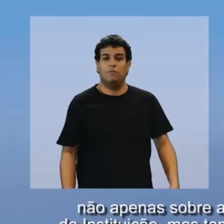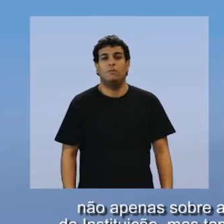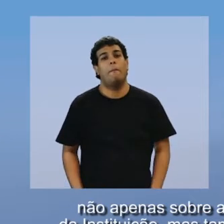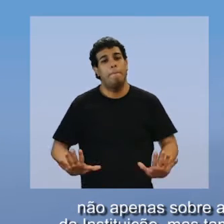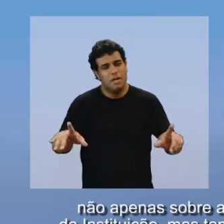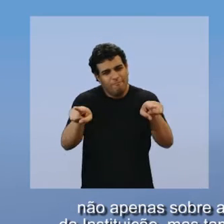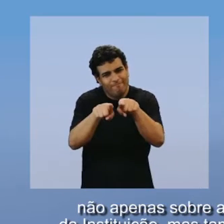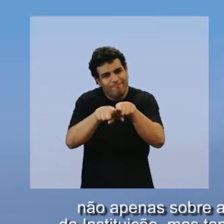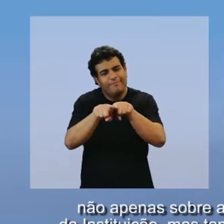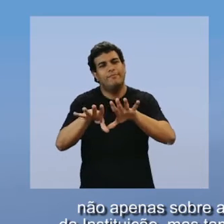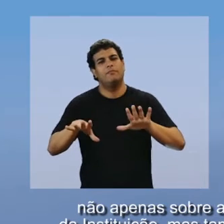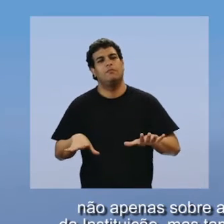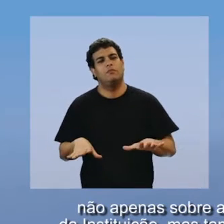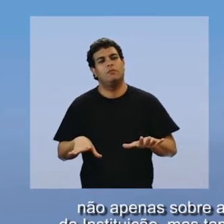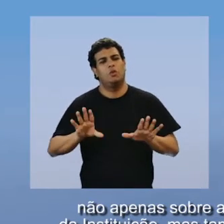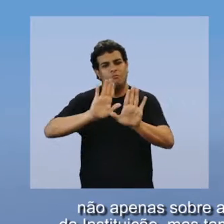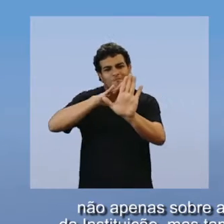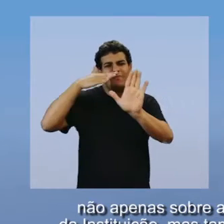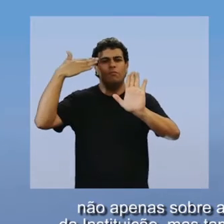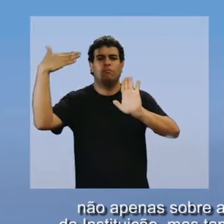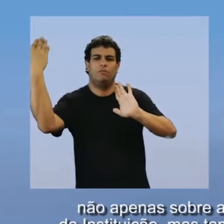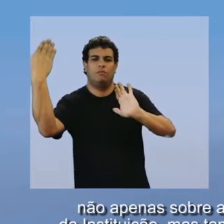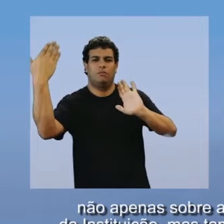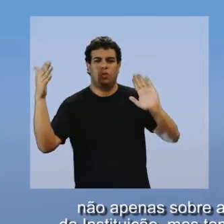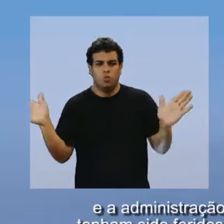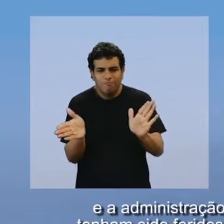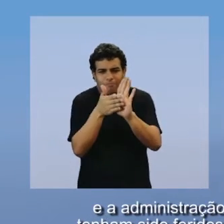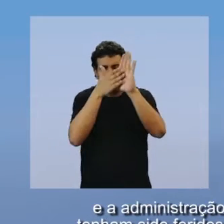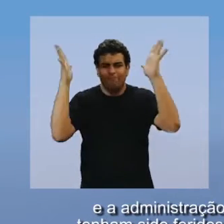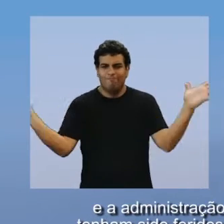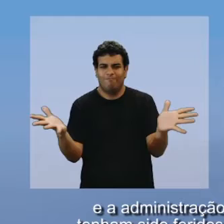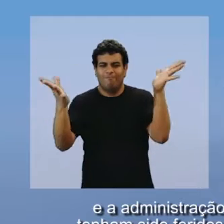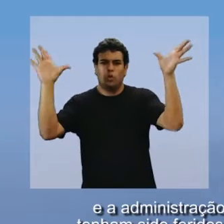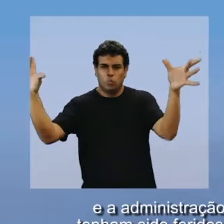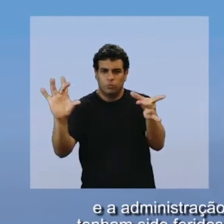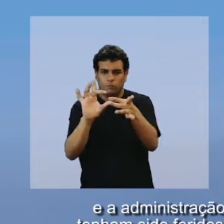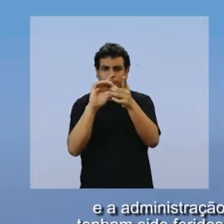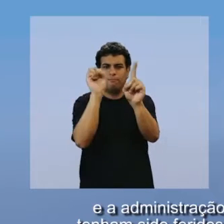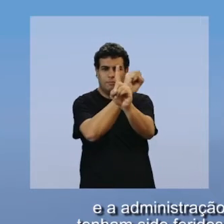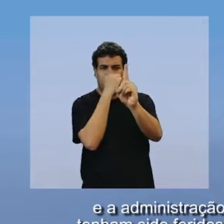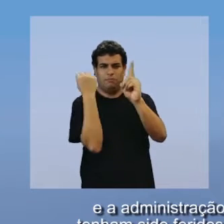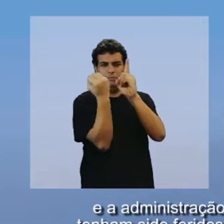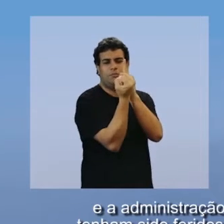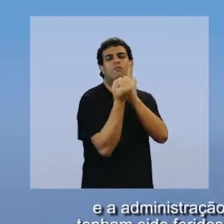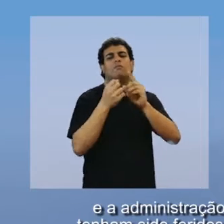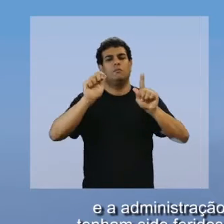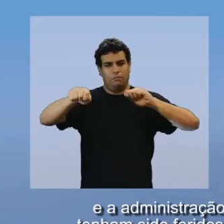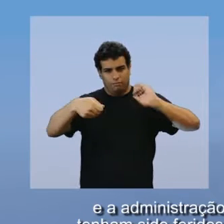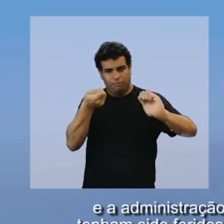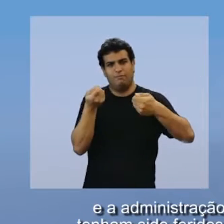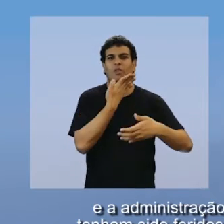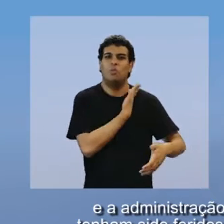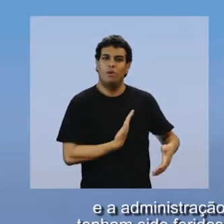mas também no âmbito externo, promovendo a intermediação entre a sociedade e a administração pública, para a solução dos